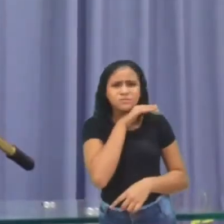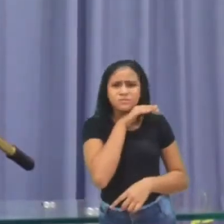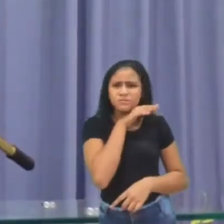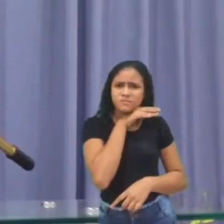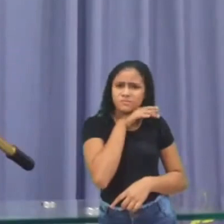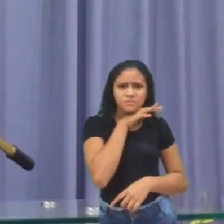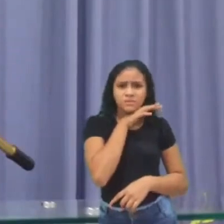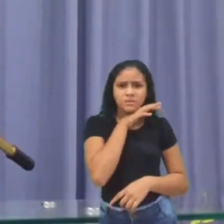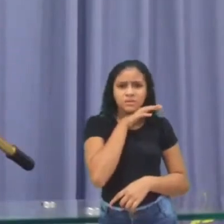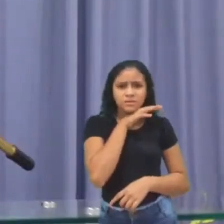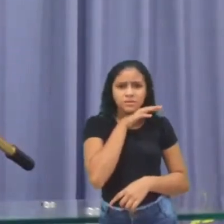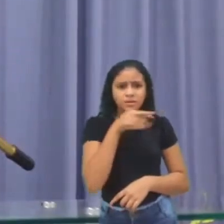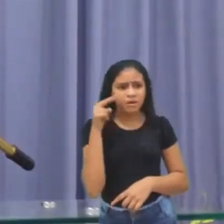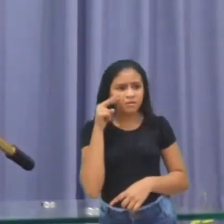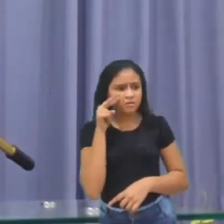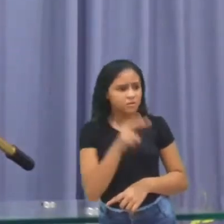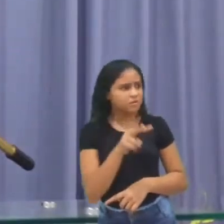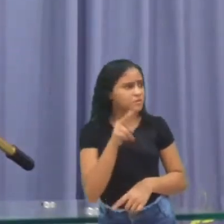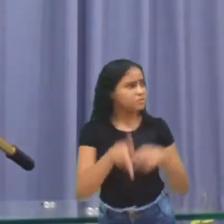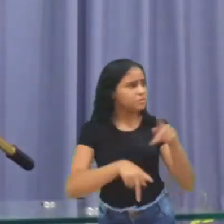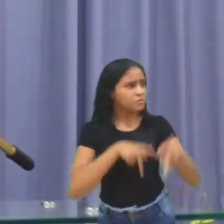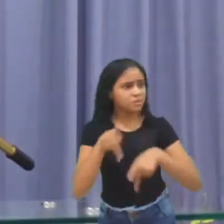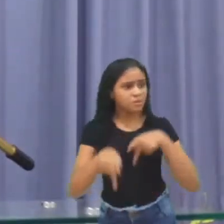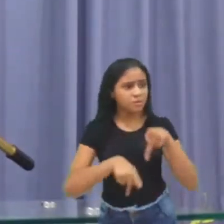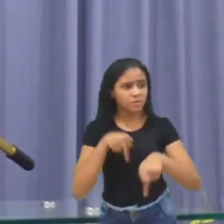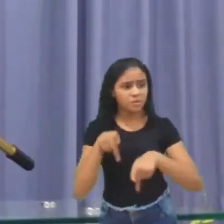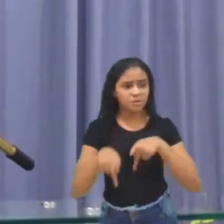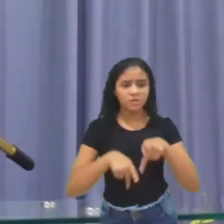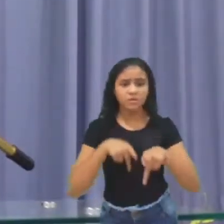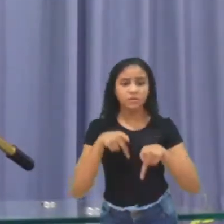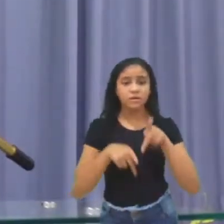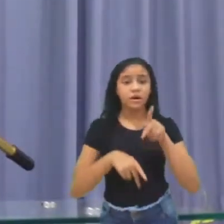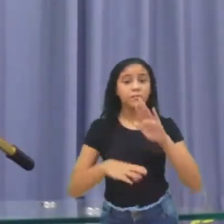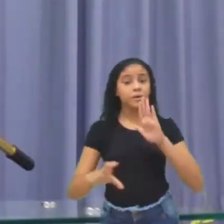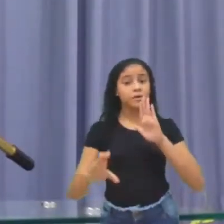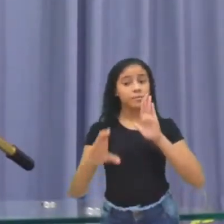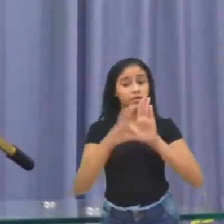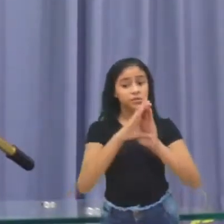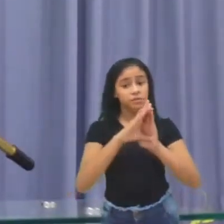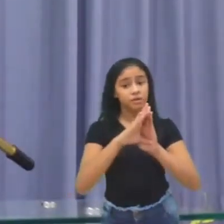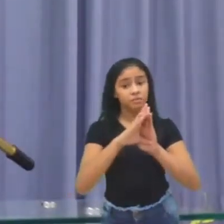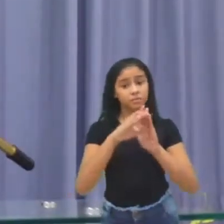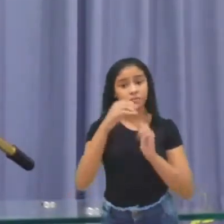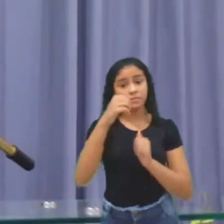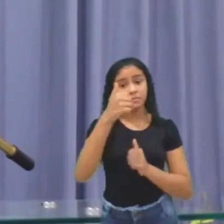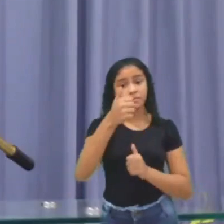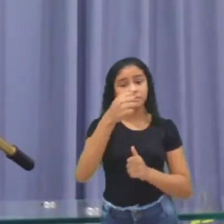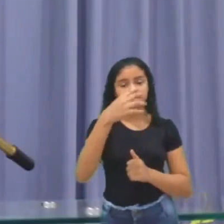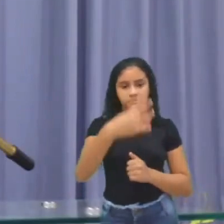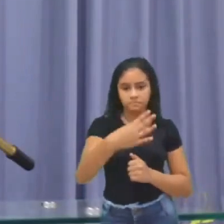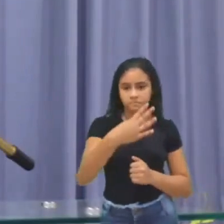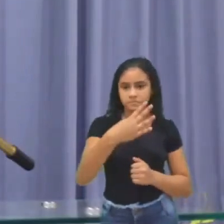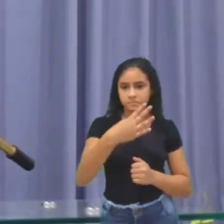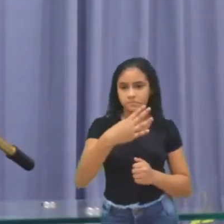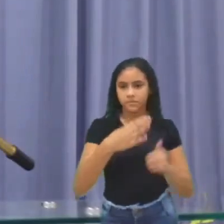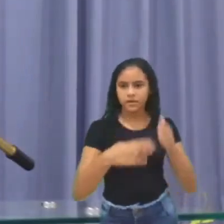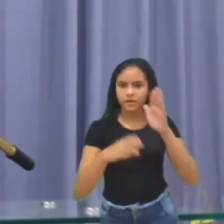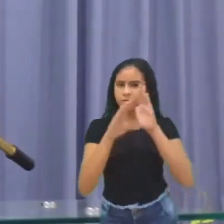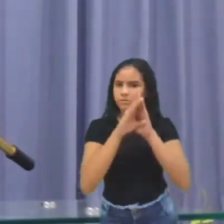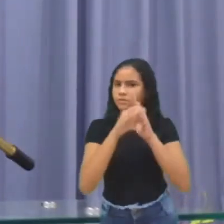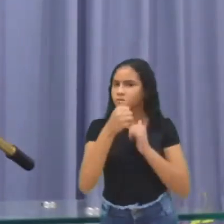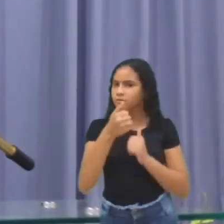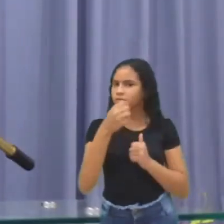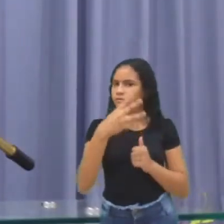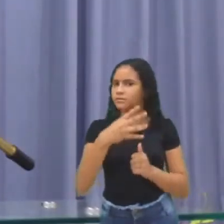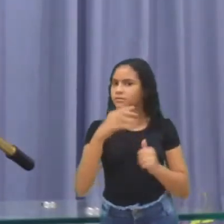reação do povo, e aí nós já vamos partir para o capítulo 14, a partir aí o capítulo 14 e o